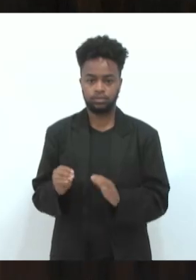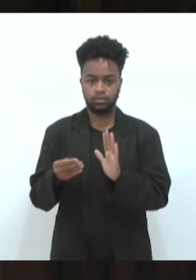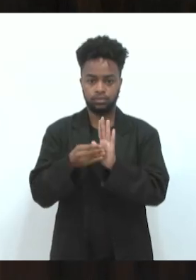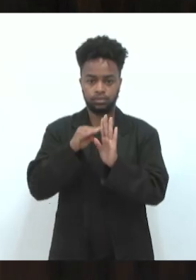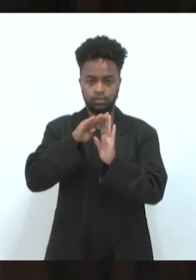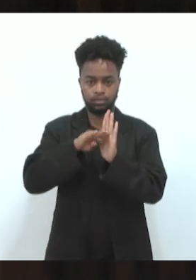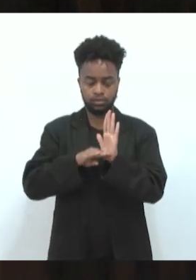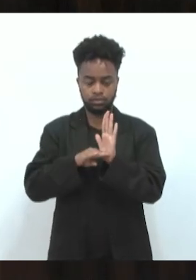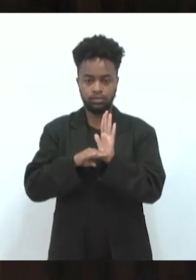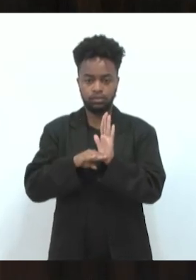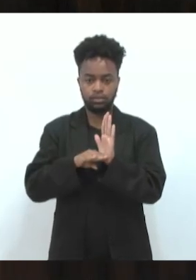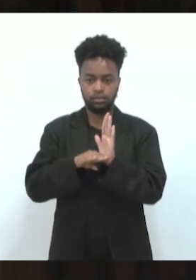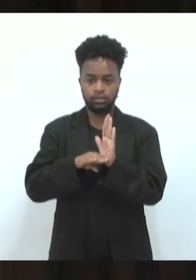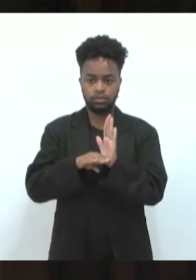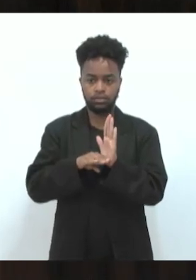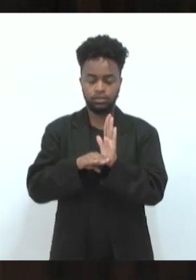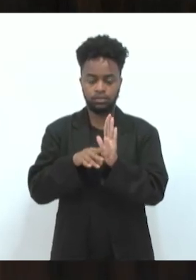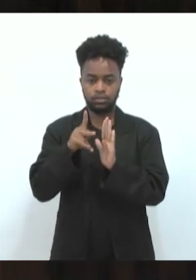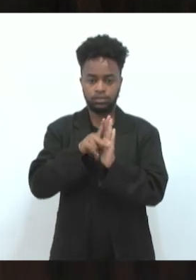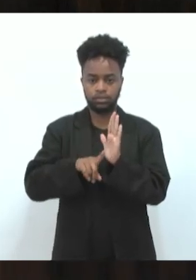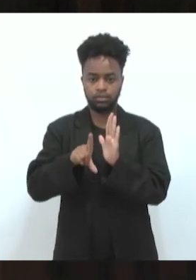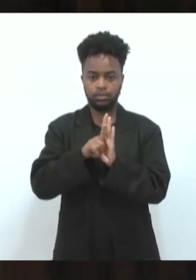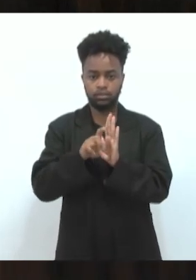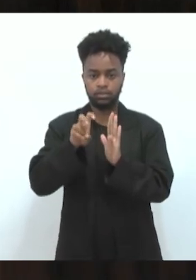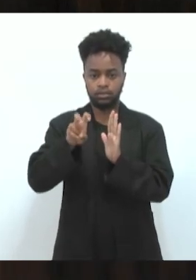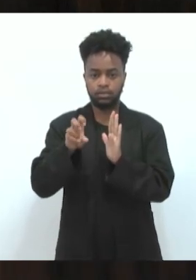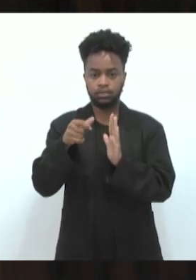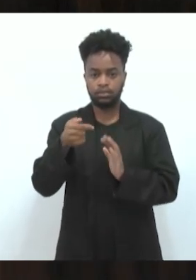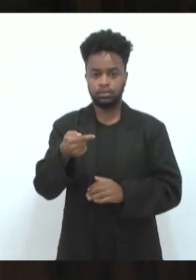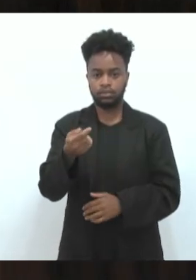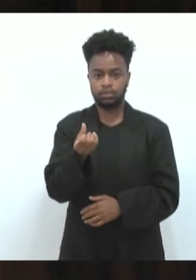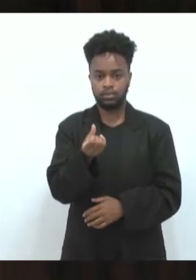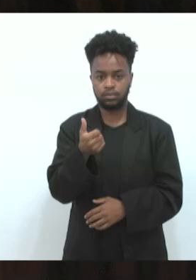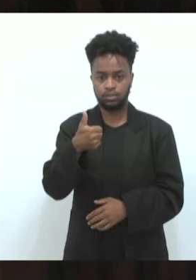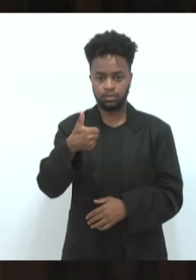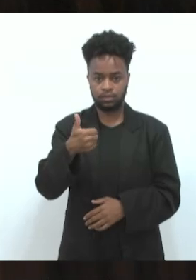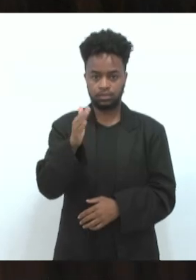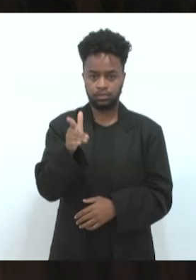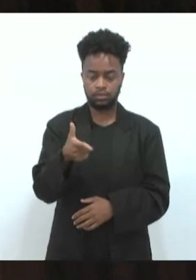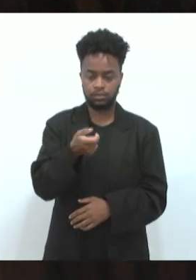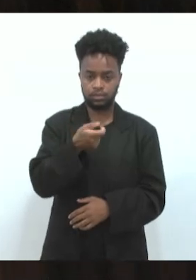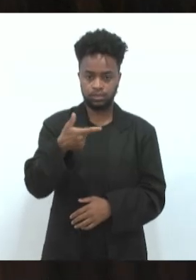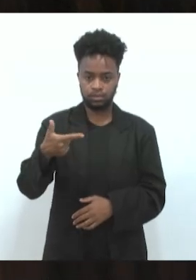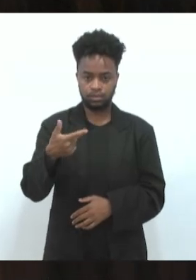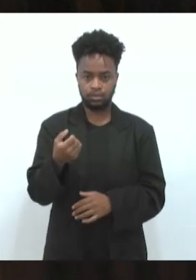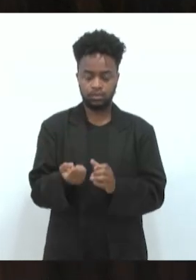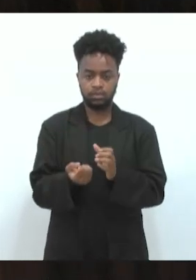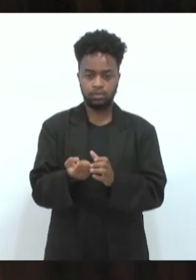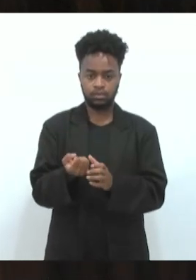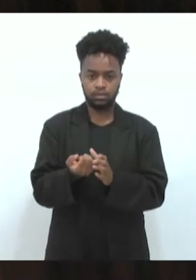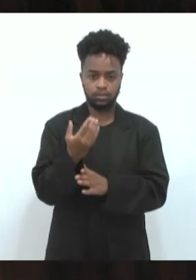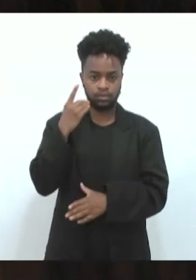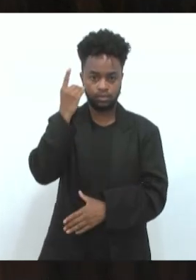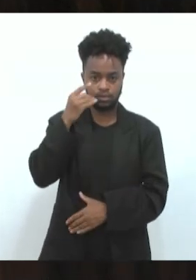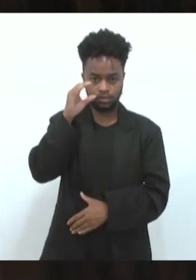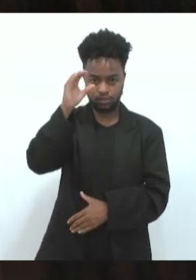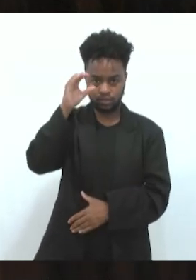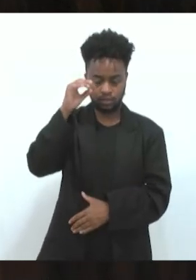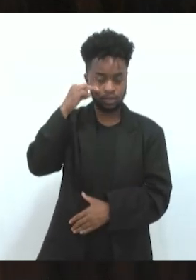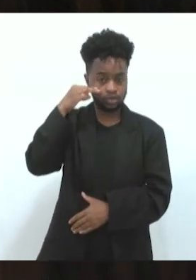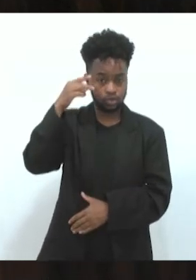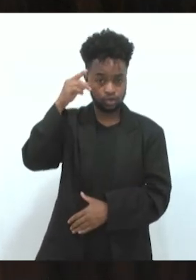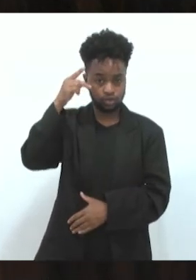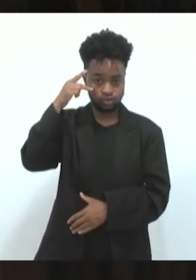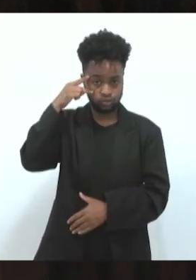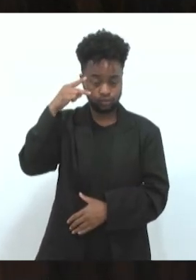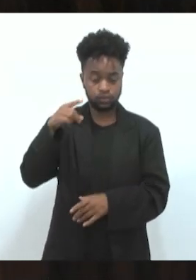Requer a inclusão na ordem do dia do projeto de lei 5.761 de 2022, da deputada Tia Ju. Requer